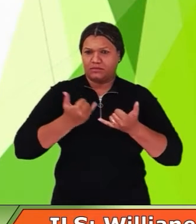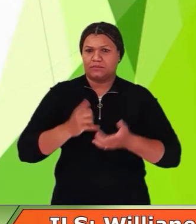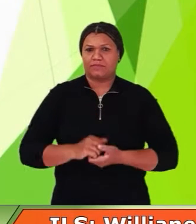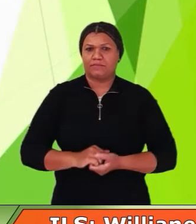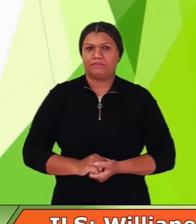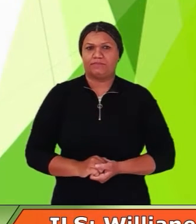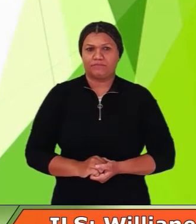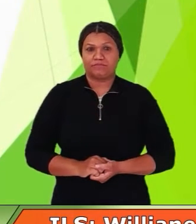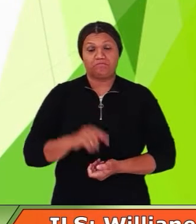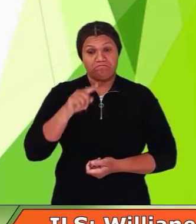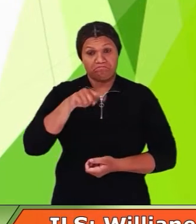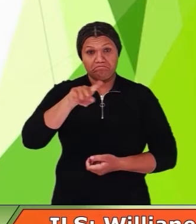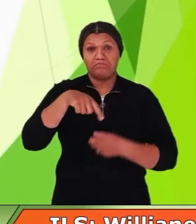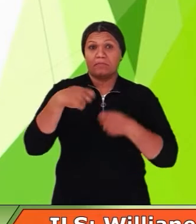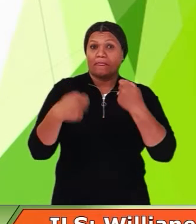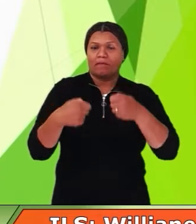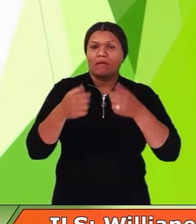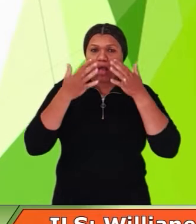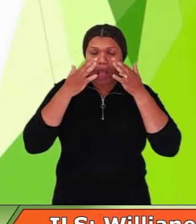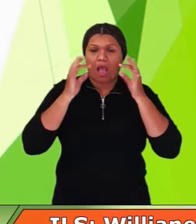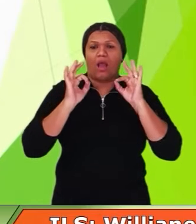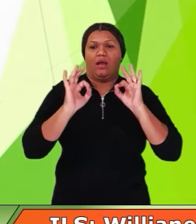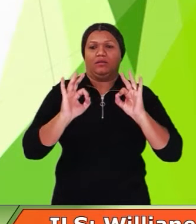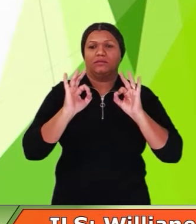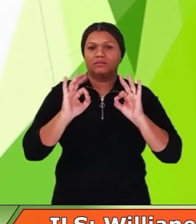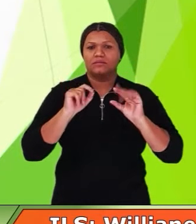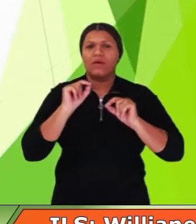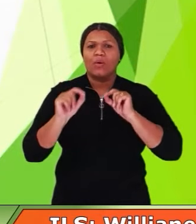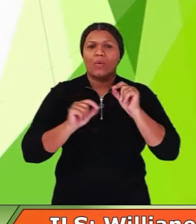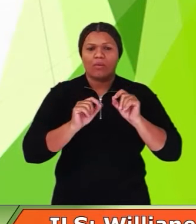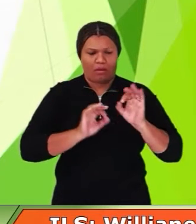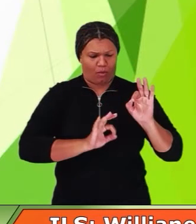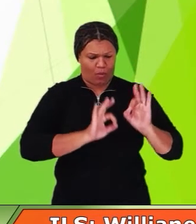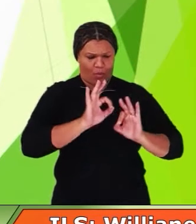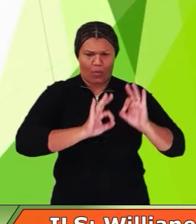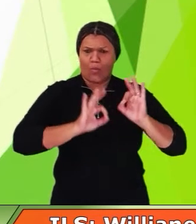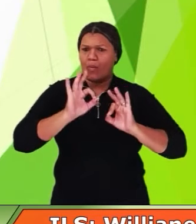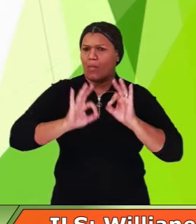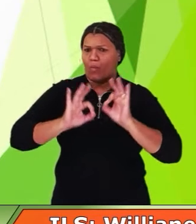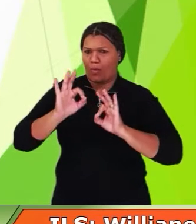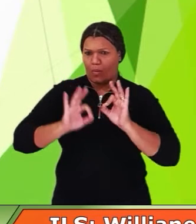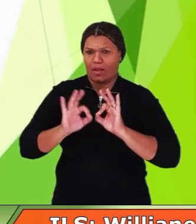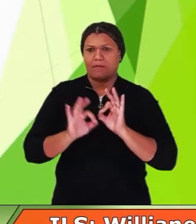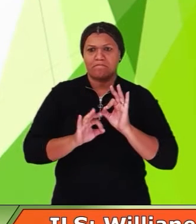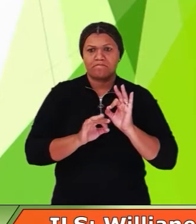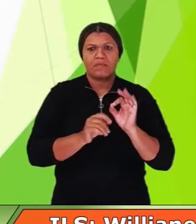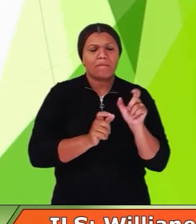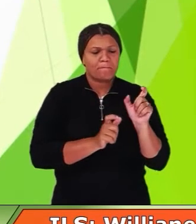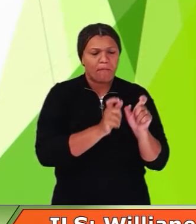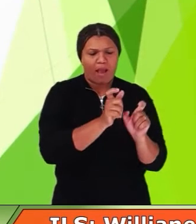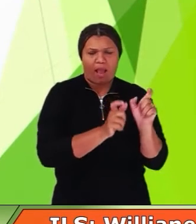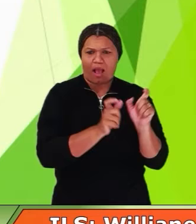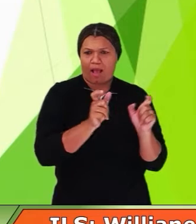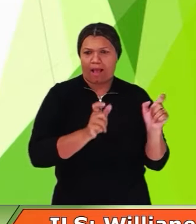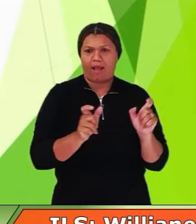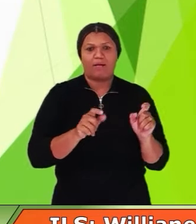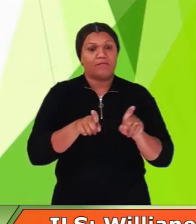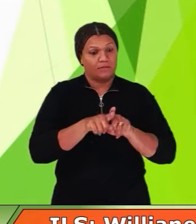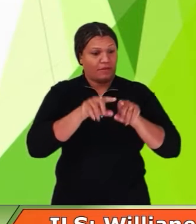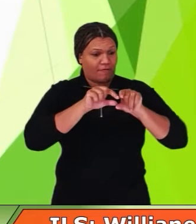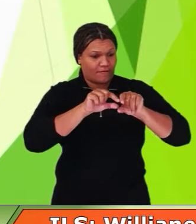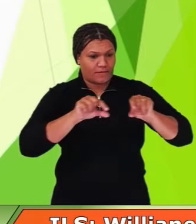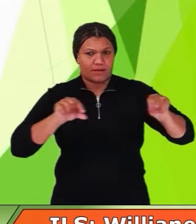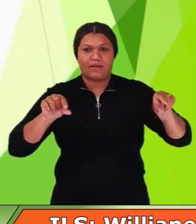informação você tem que estar muito Atento a organização dessas palavras nas